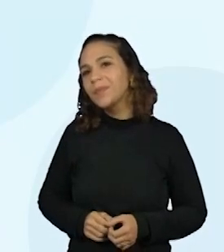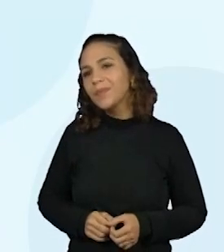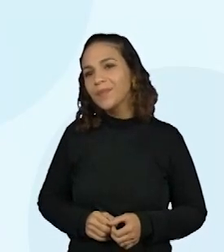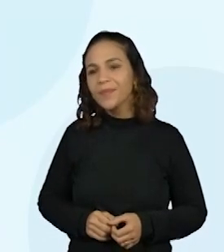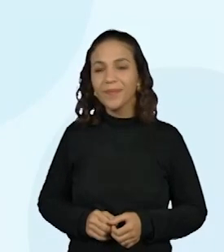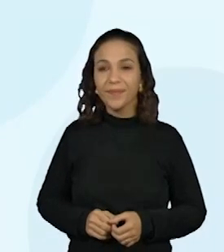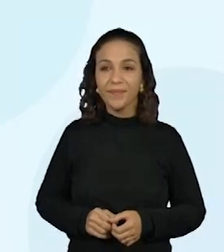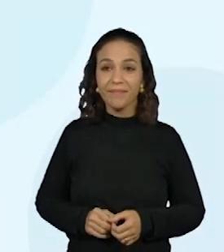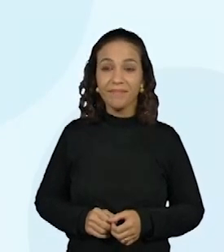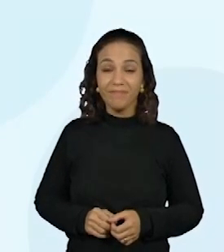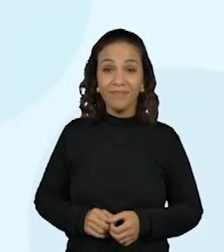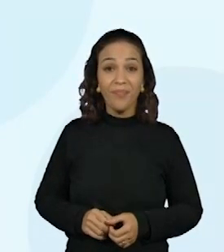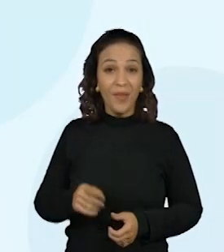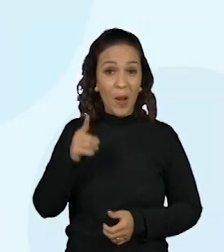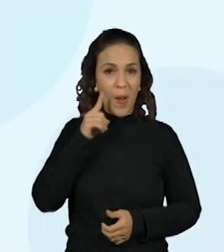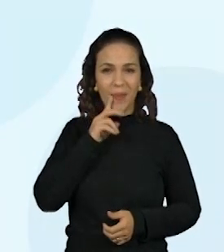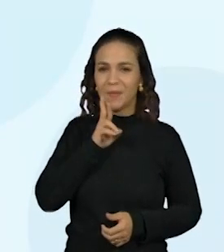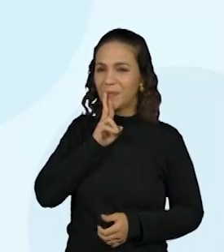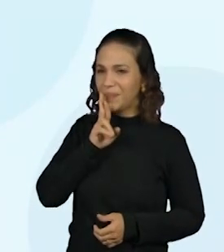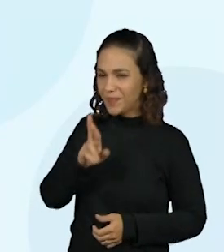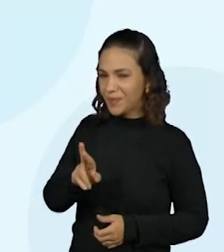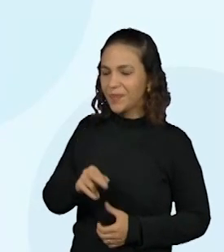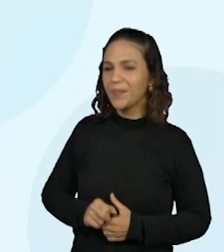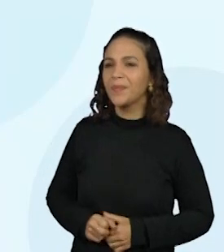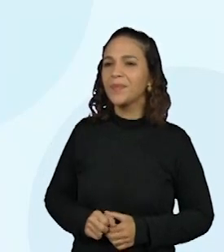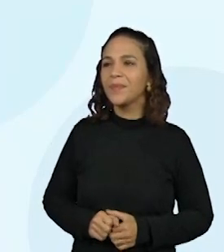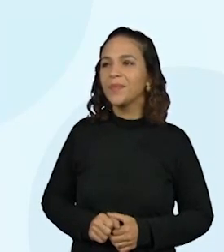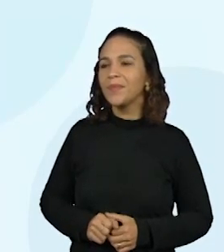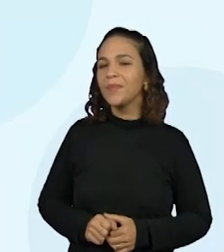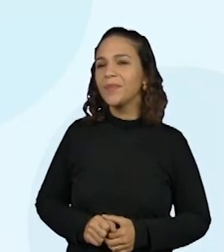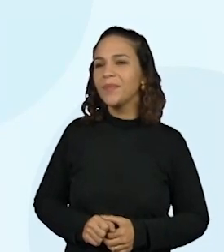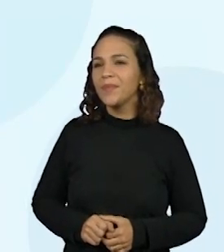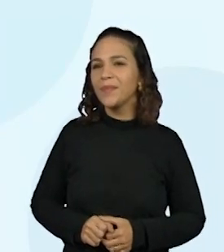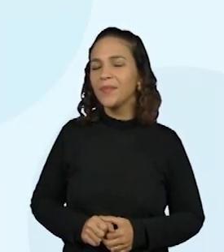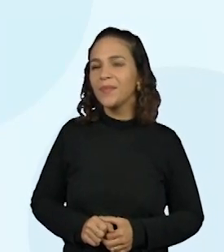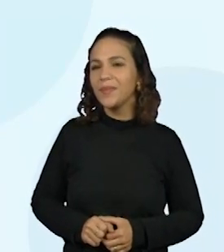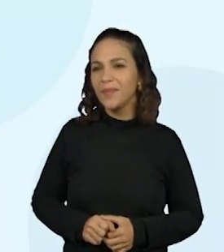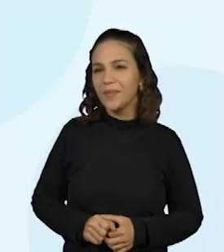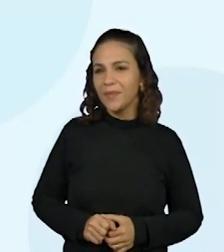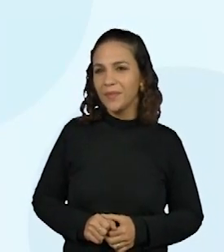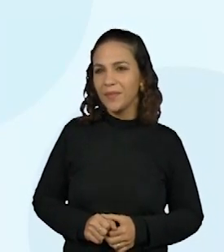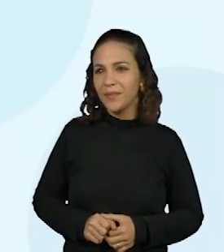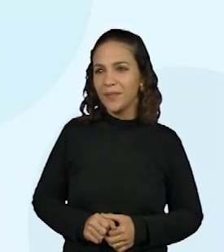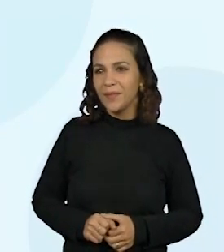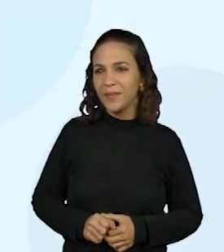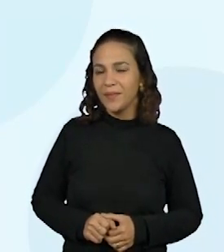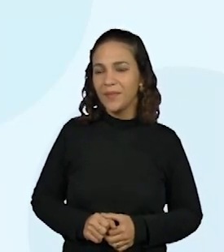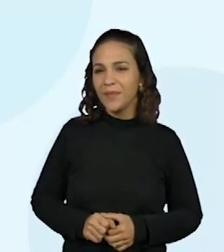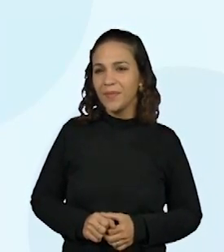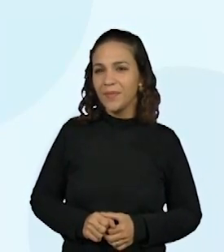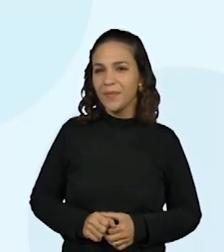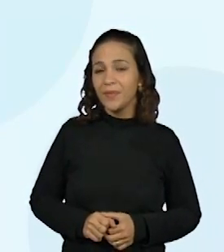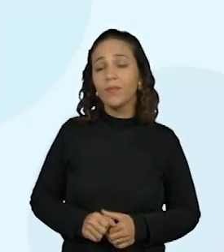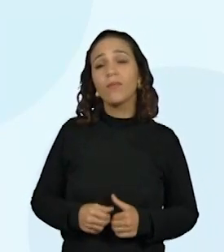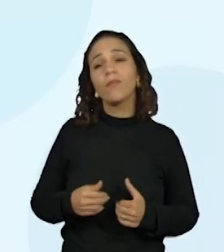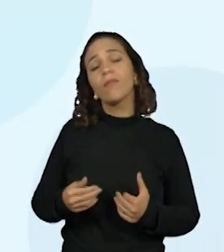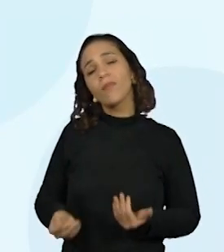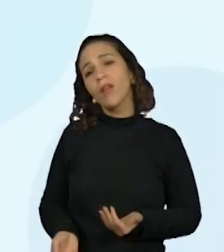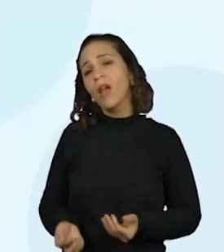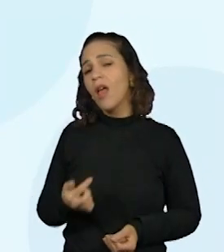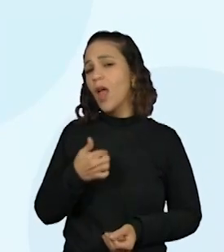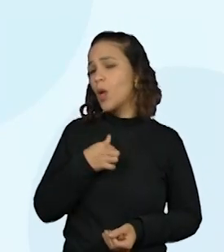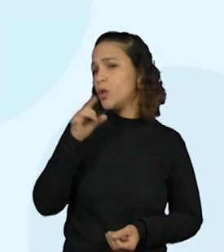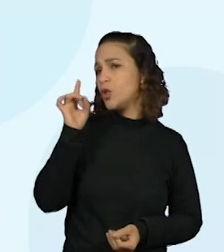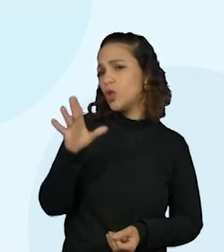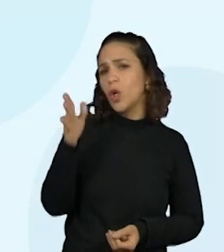Gazal responde o seguinte para João e Cauã, seus entrevistadores. Eu só sabia